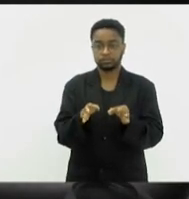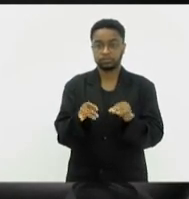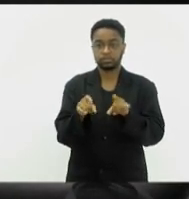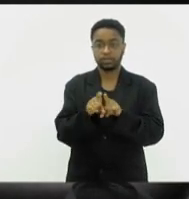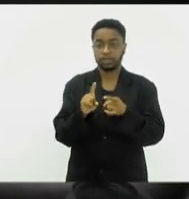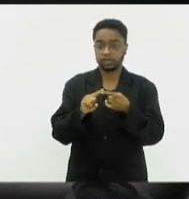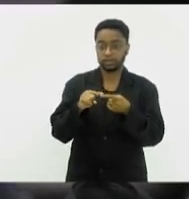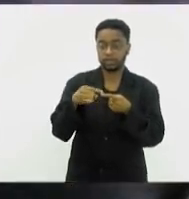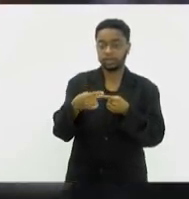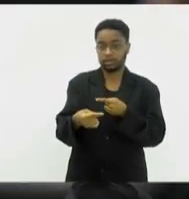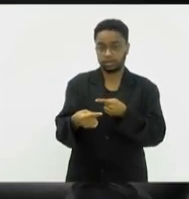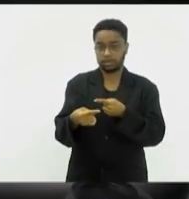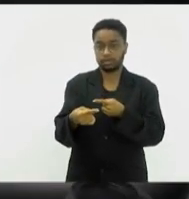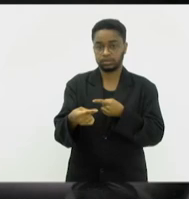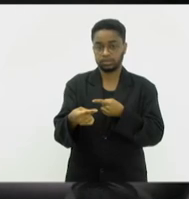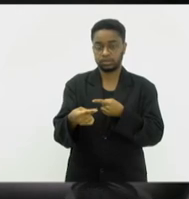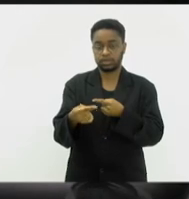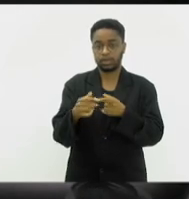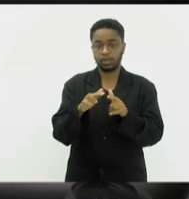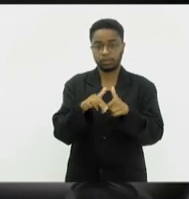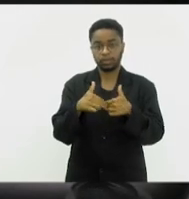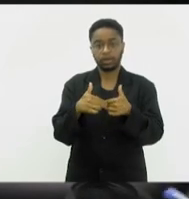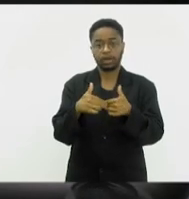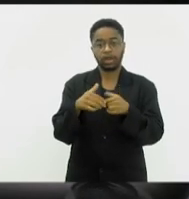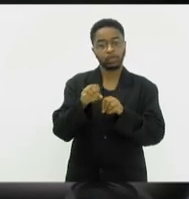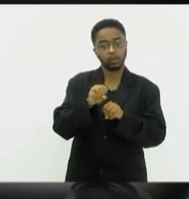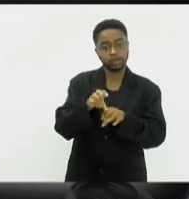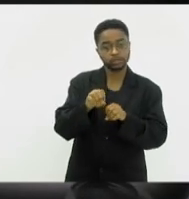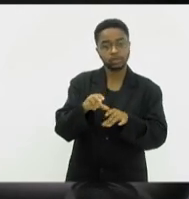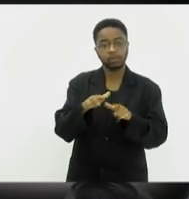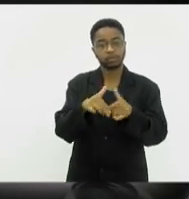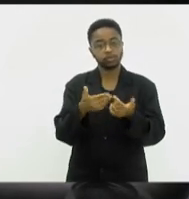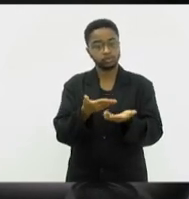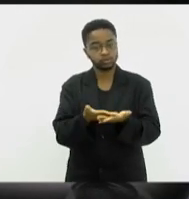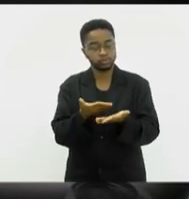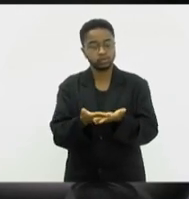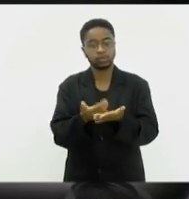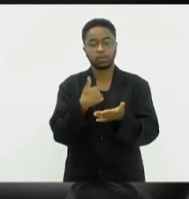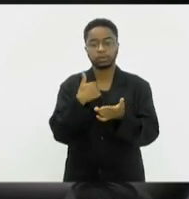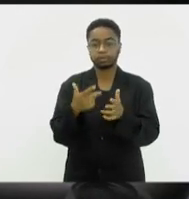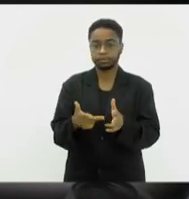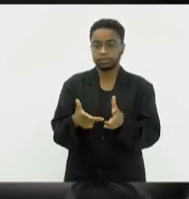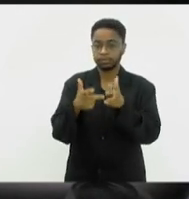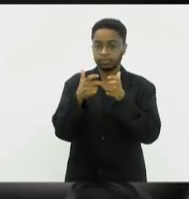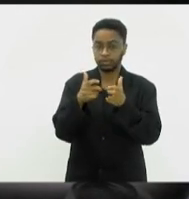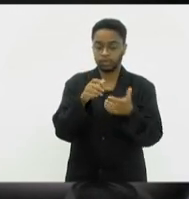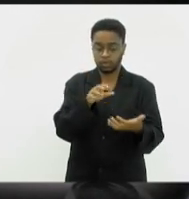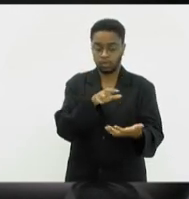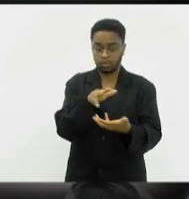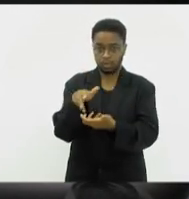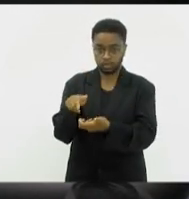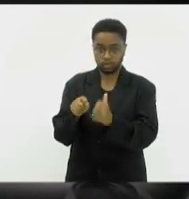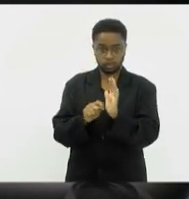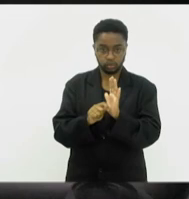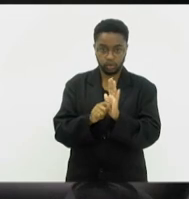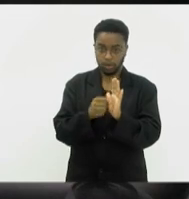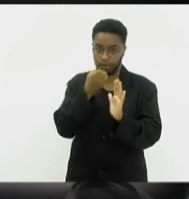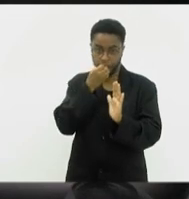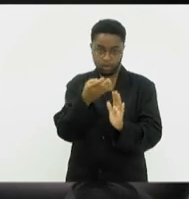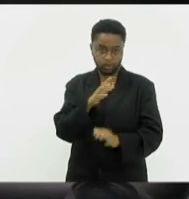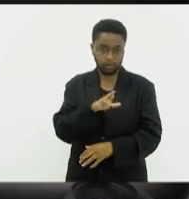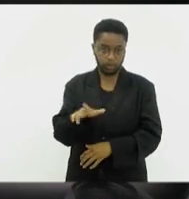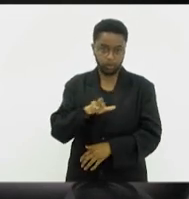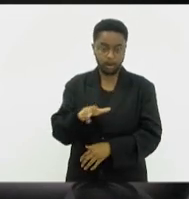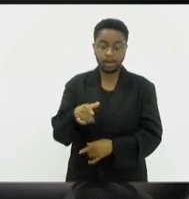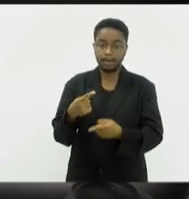então, através da educação, do estudo, eu pude ver que esse mundo não é um mundo legal. É um mundo no